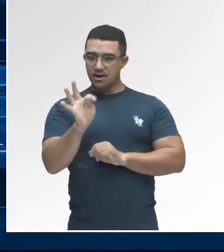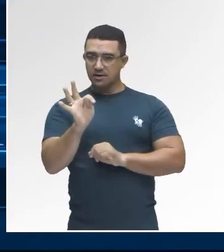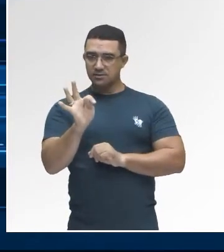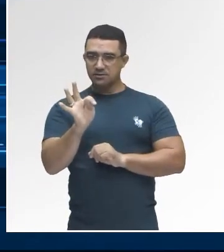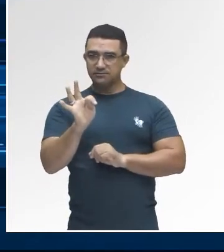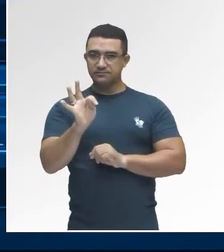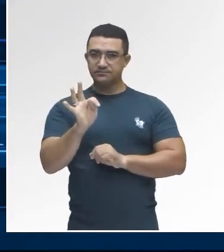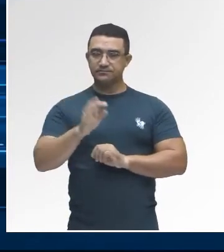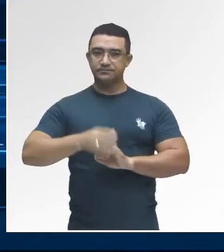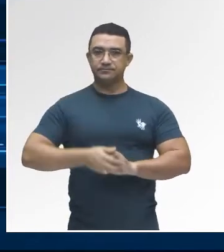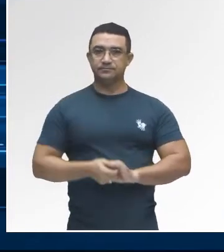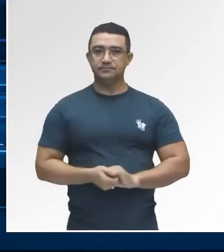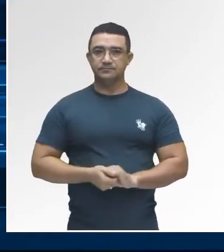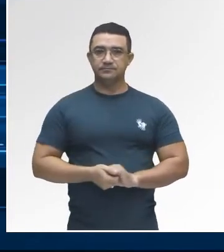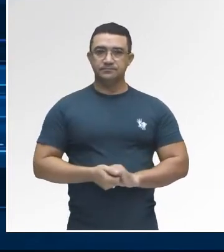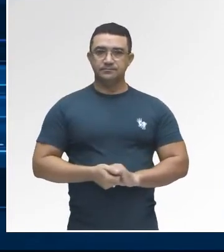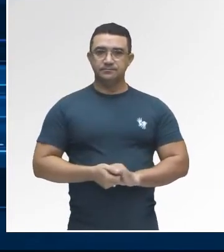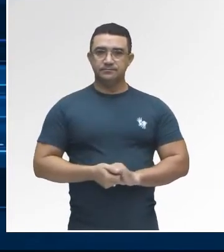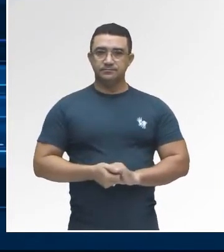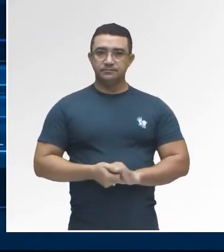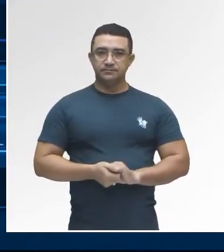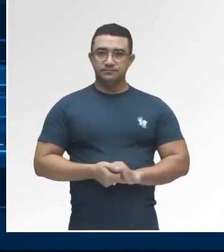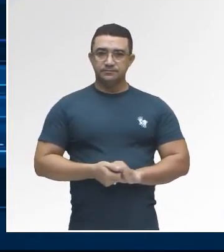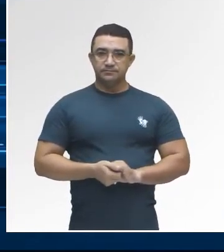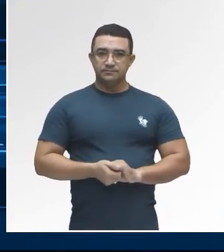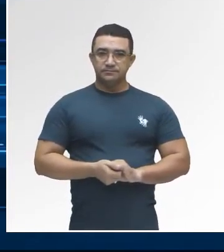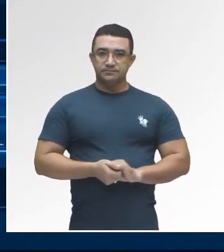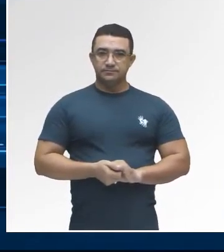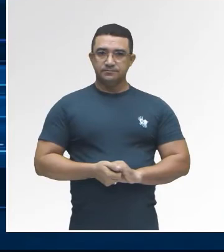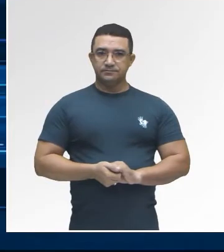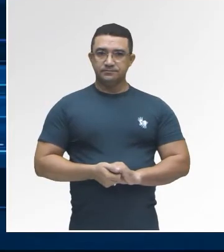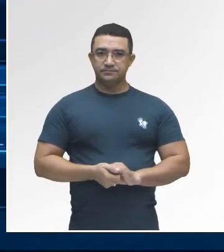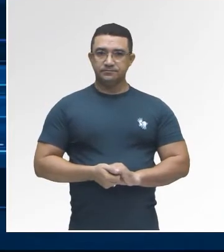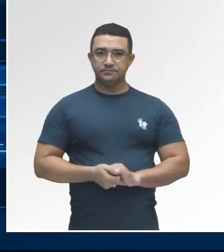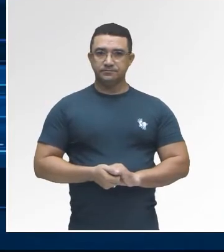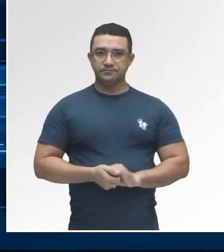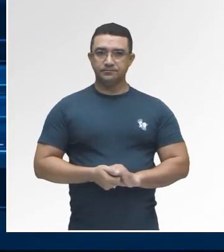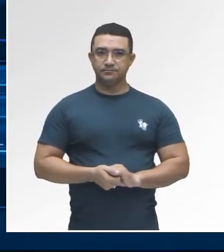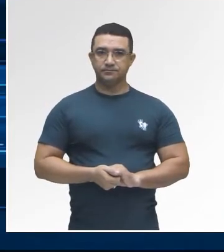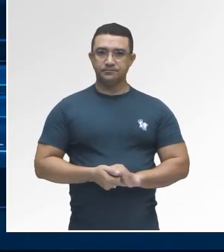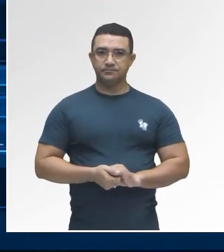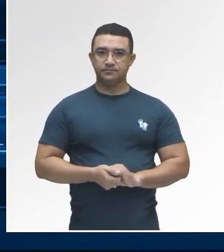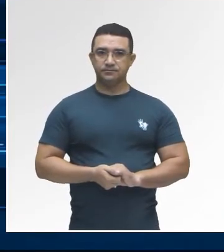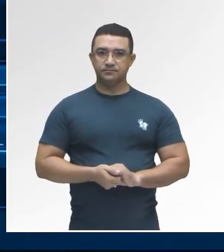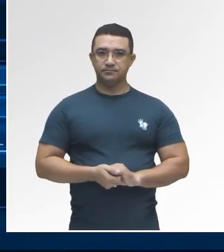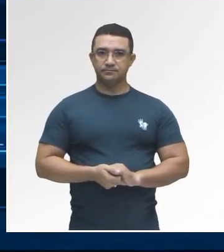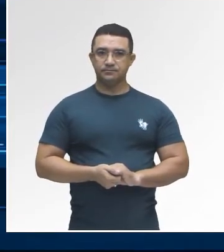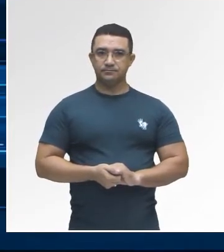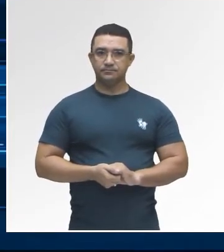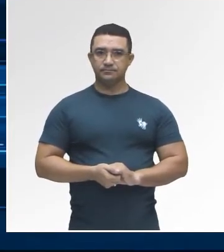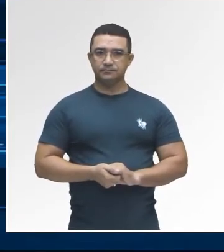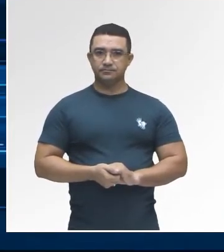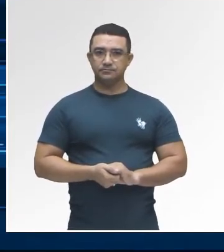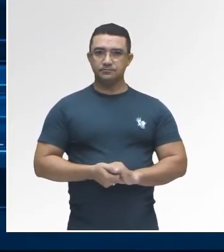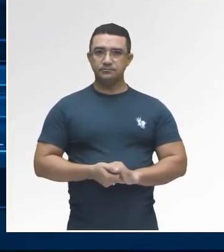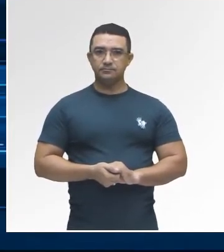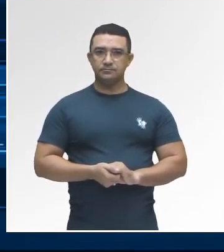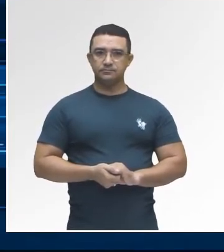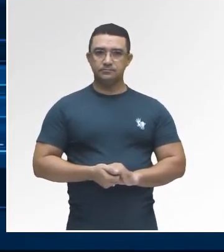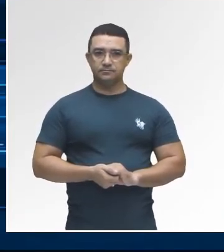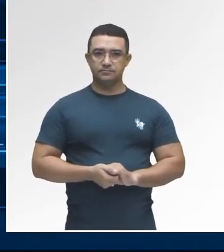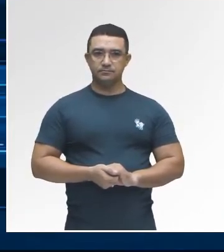got married é se casar, ok? Então fica dessa maneira aí, ó. Sammy and Cuco have just